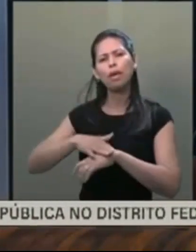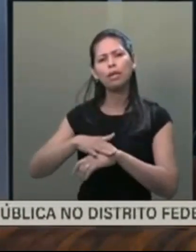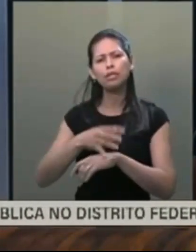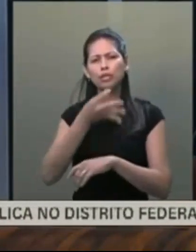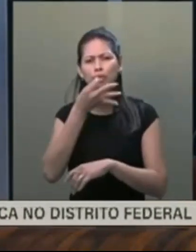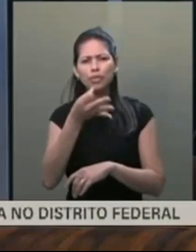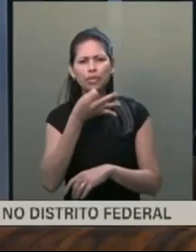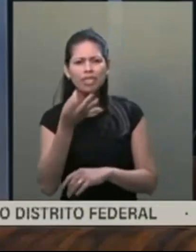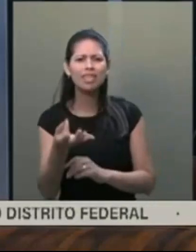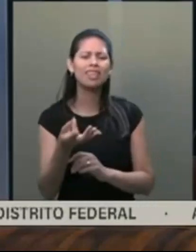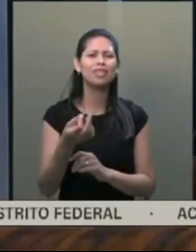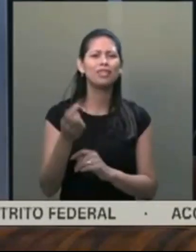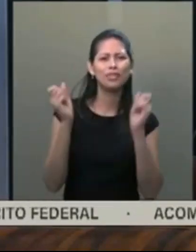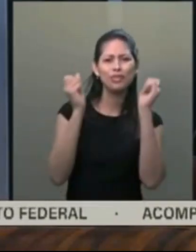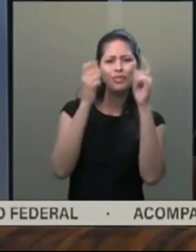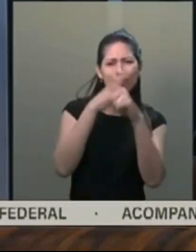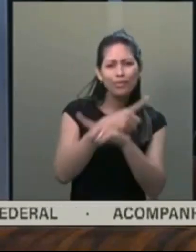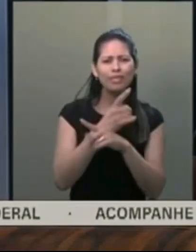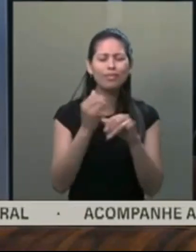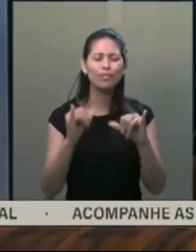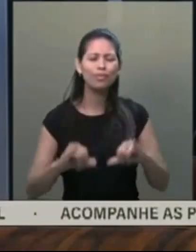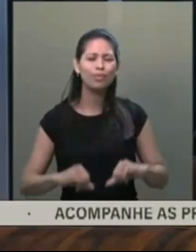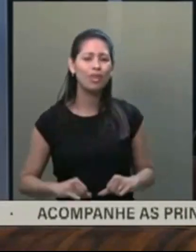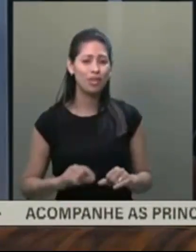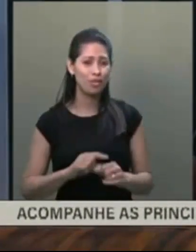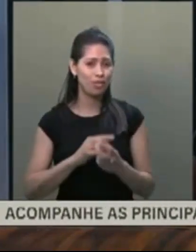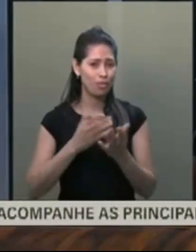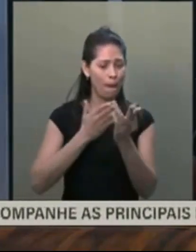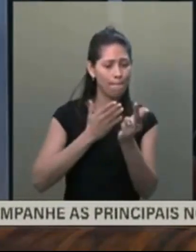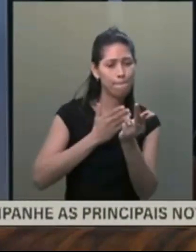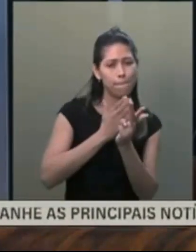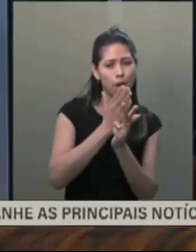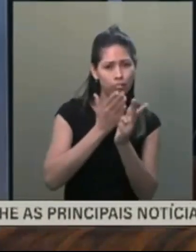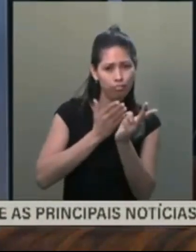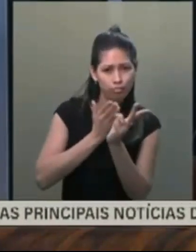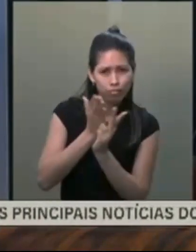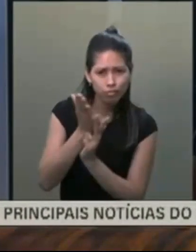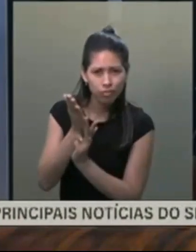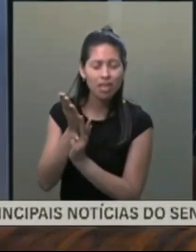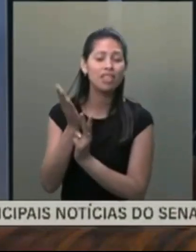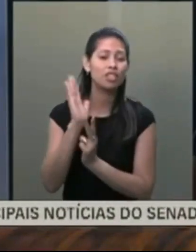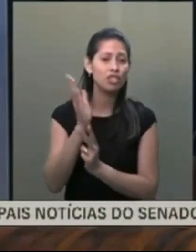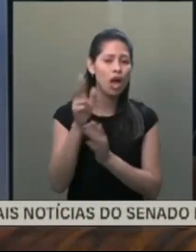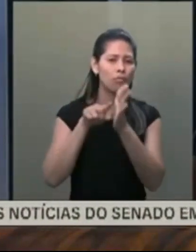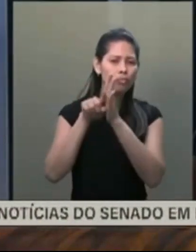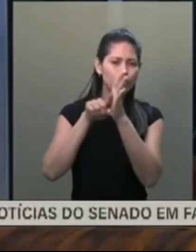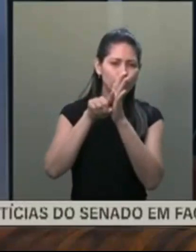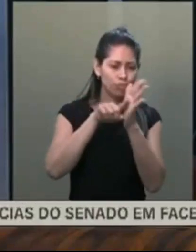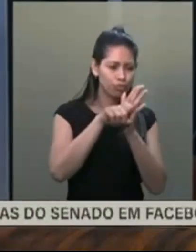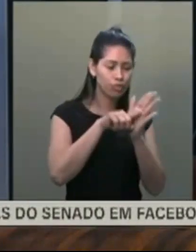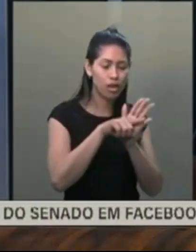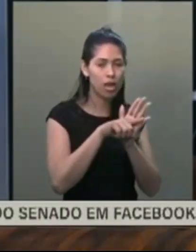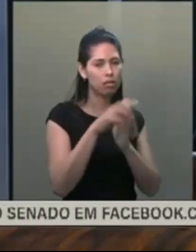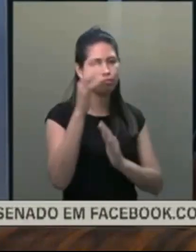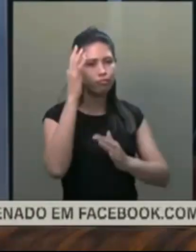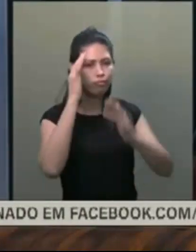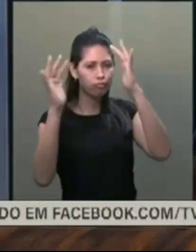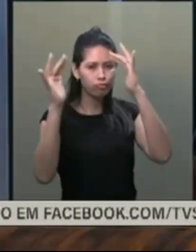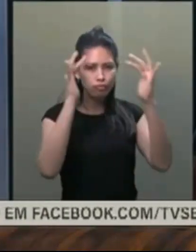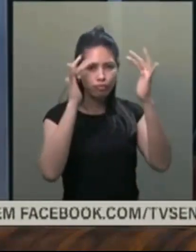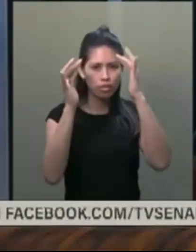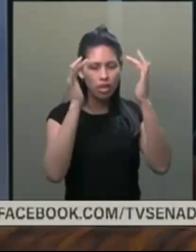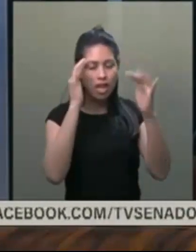só vejo dois caminhos. Procurei, tenho refletido muito nesse tempo. O